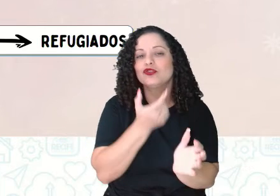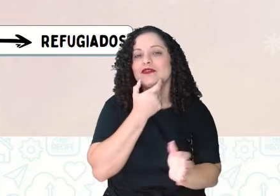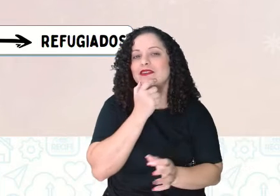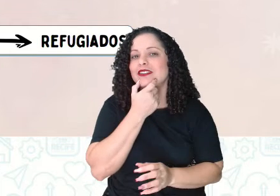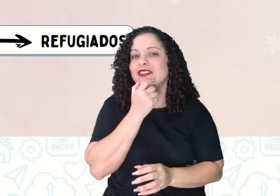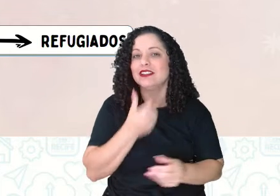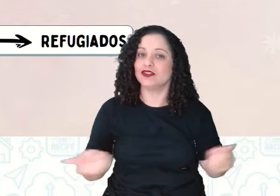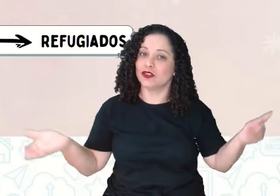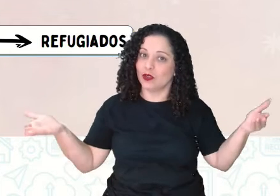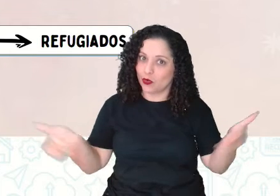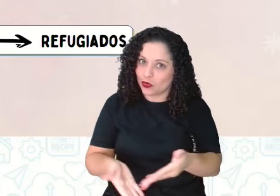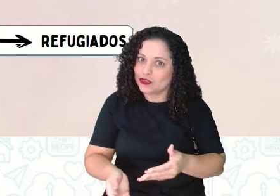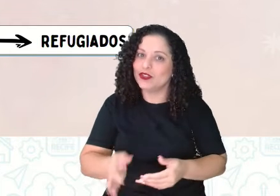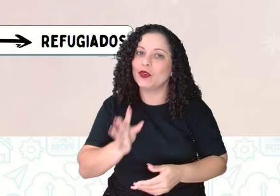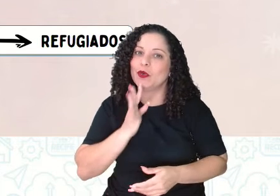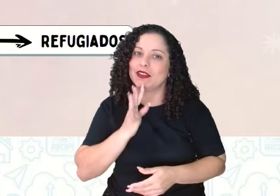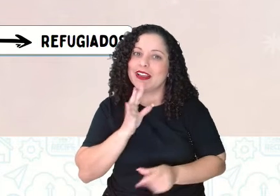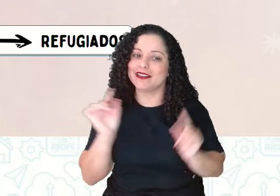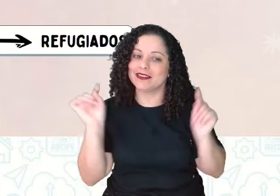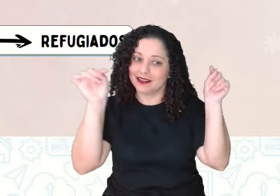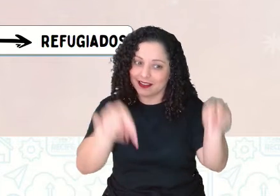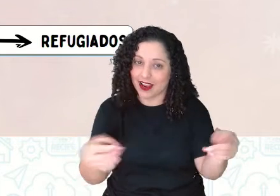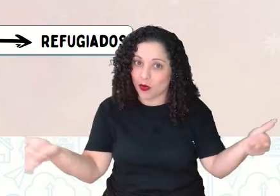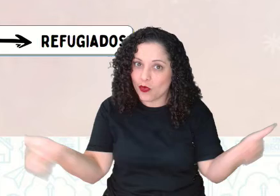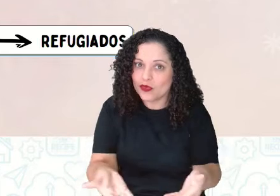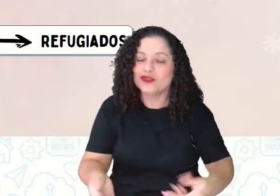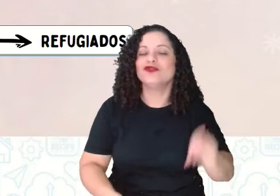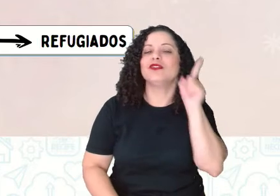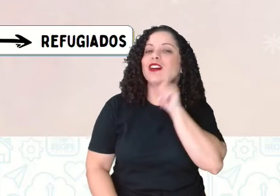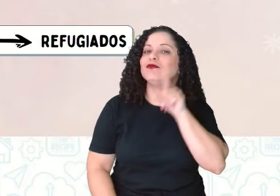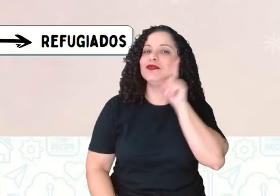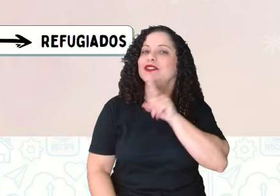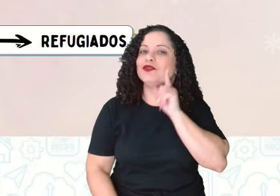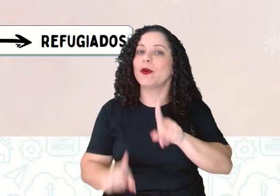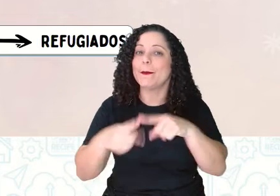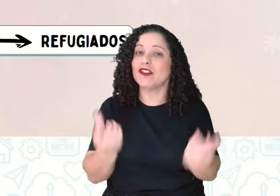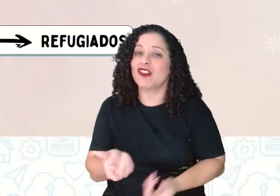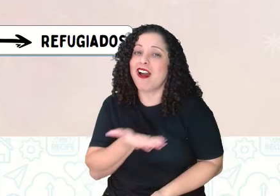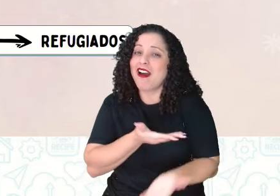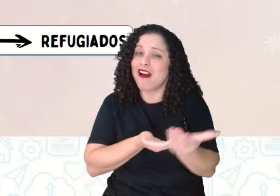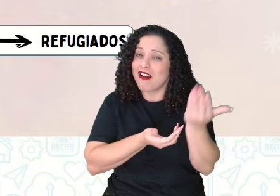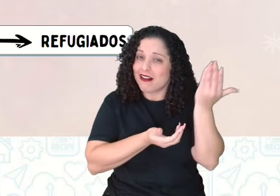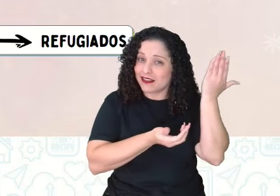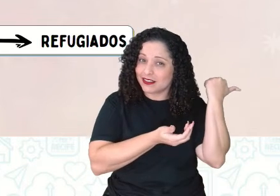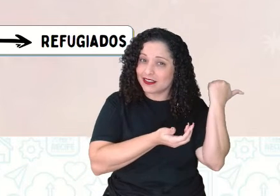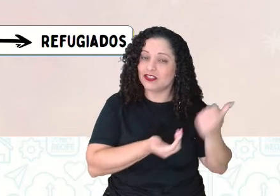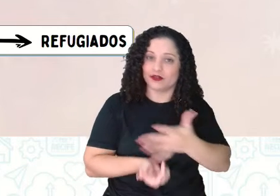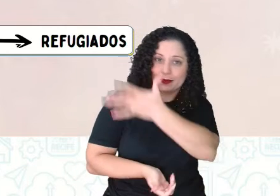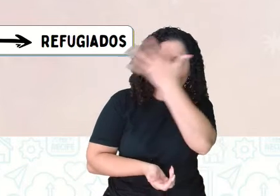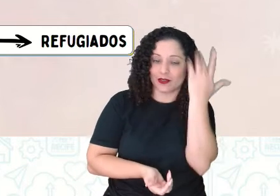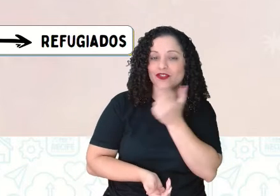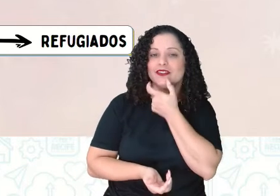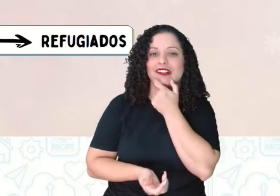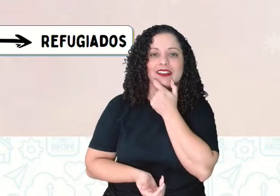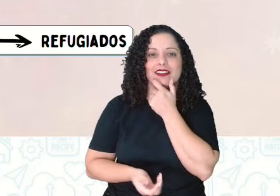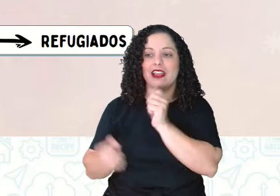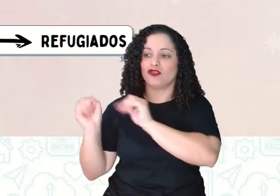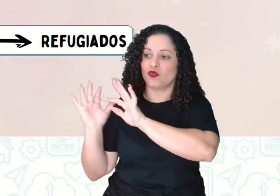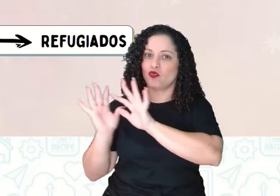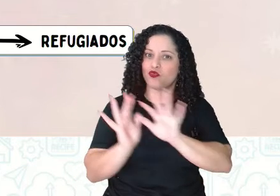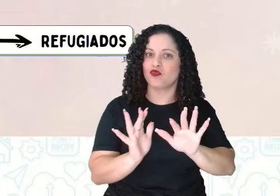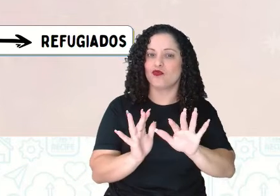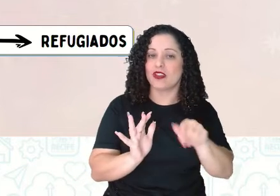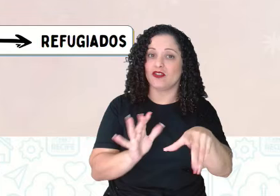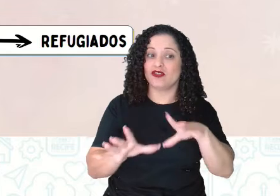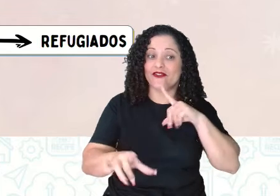hoje a gente conhece como Estados Unidos, os primeiros habitantes lá foram refugiados, né, desses